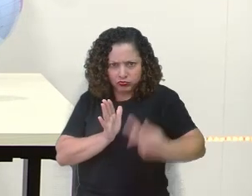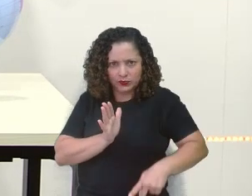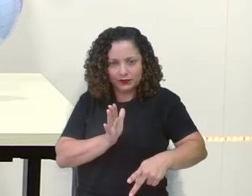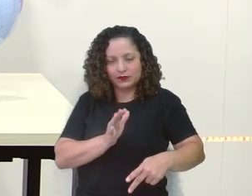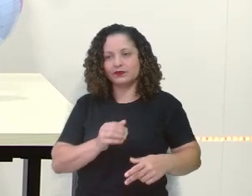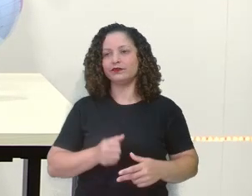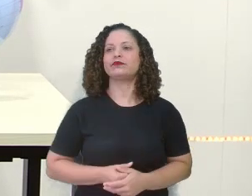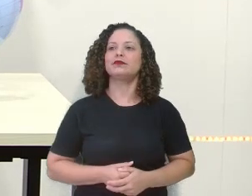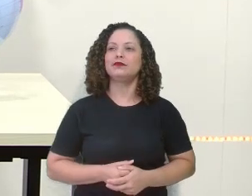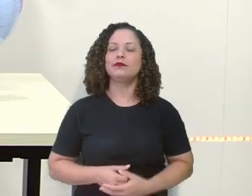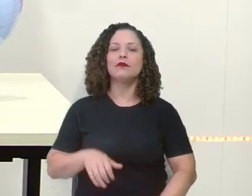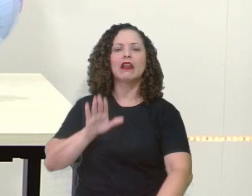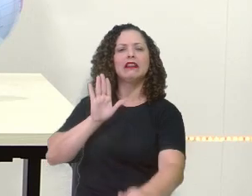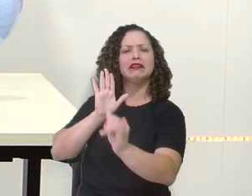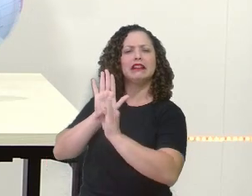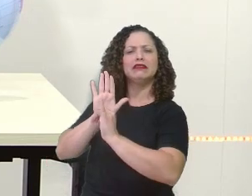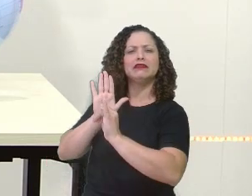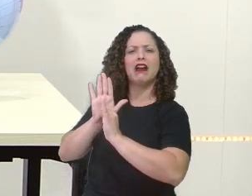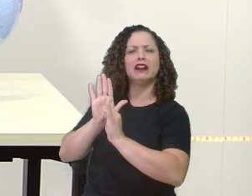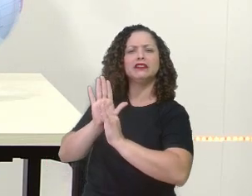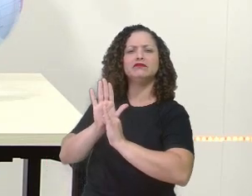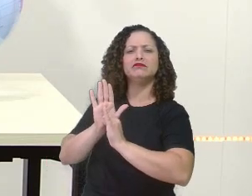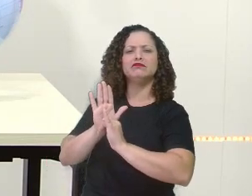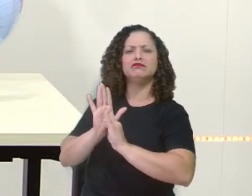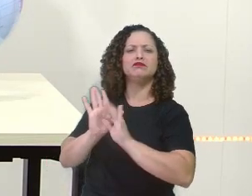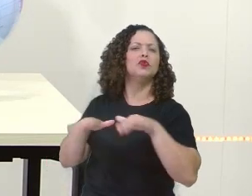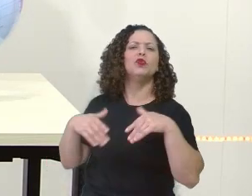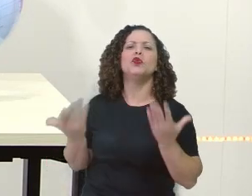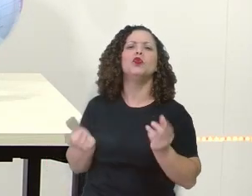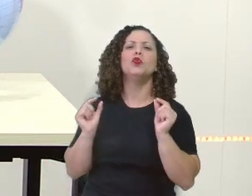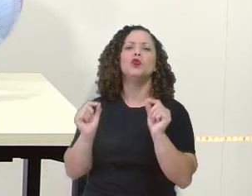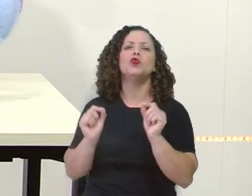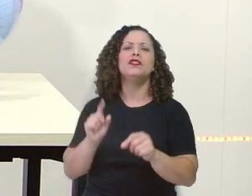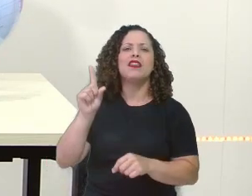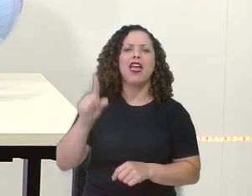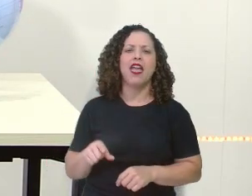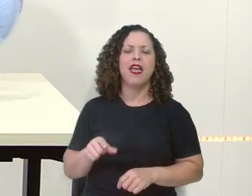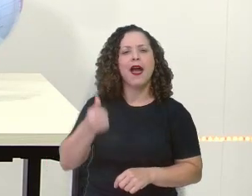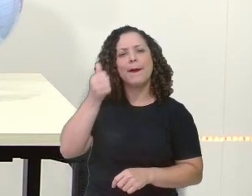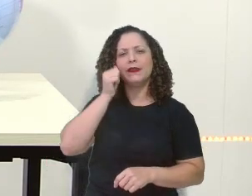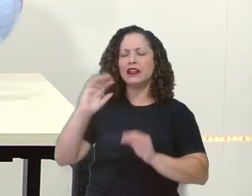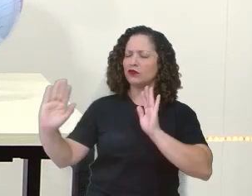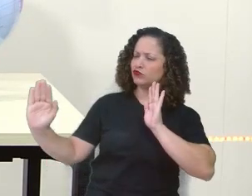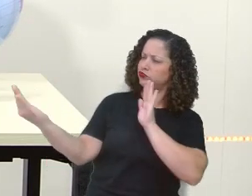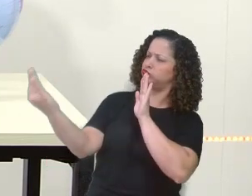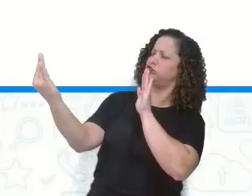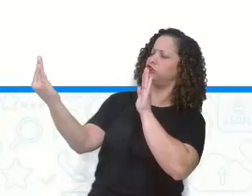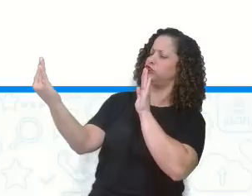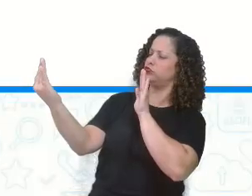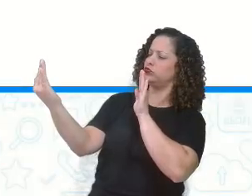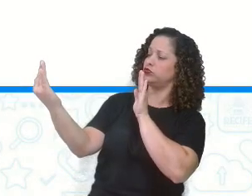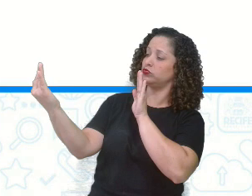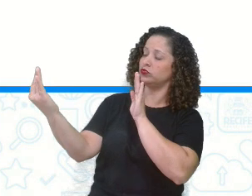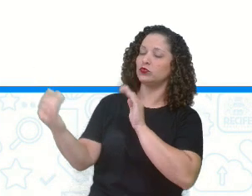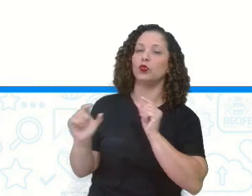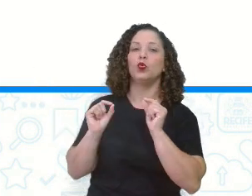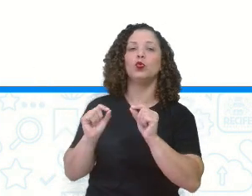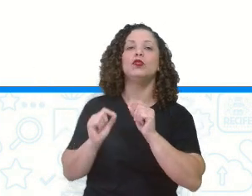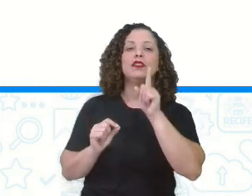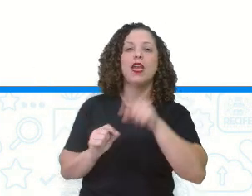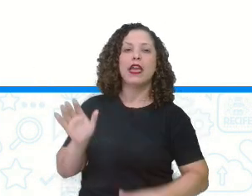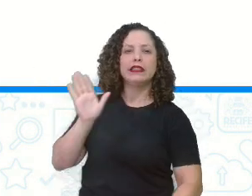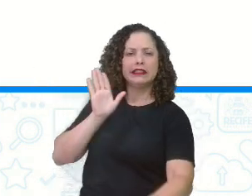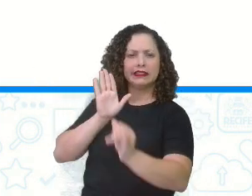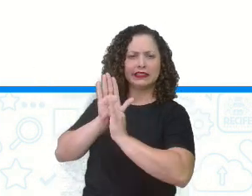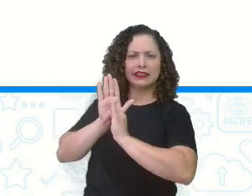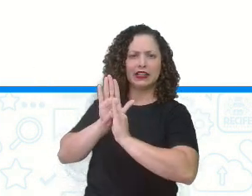Então, identidade, o que é isso? A menina está se olhando no espelho, o que é identidade? Será que identidade é